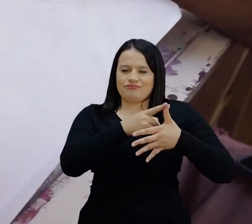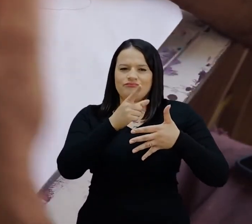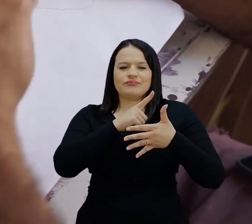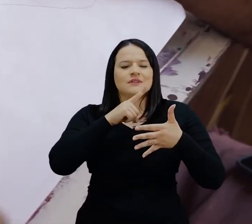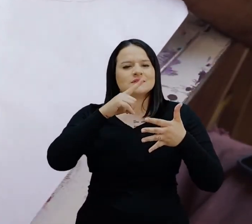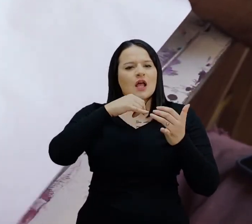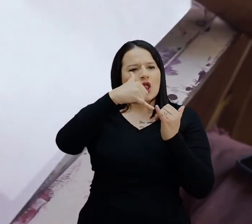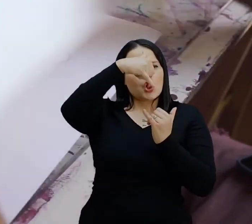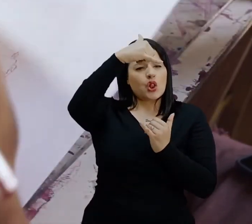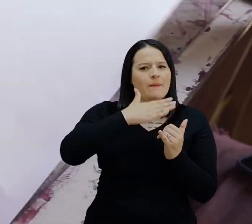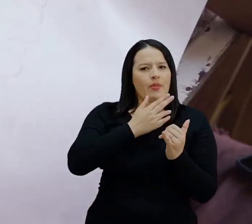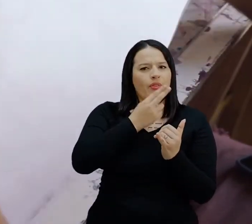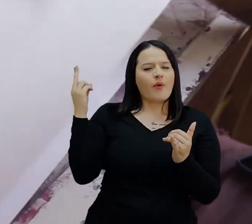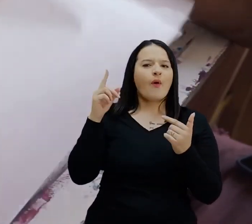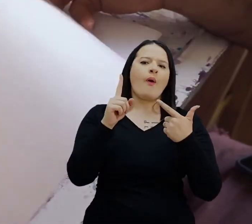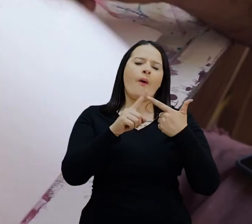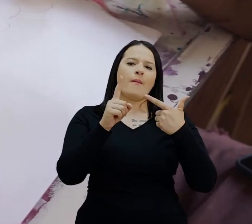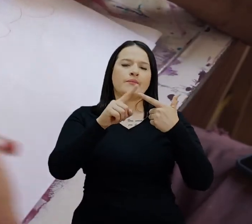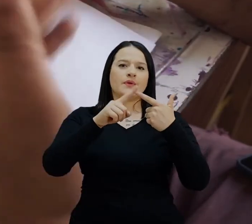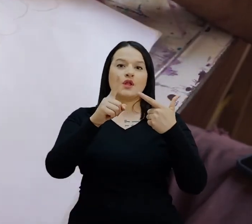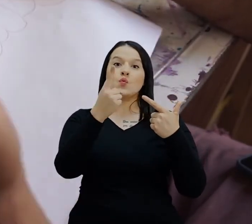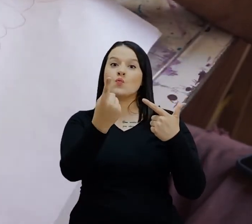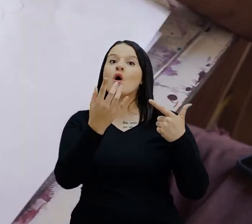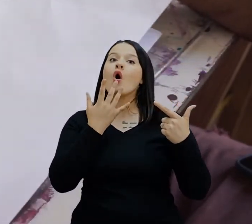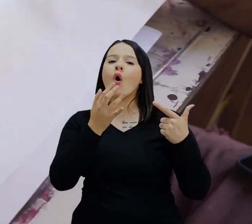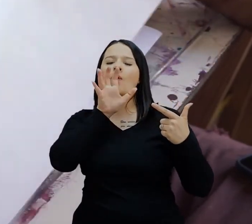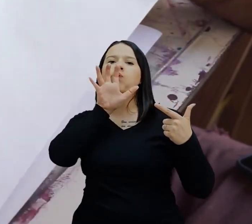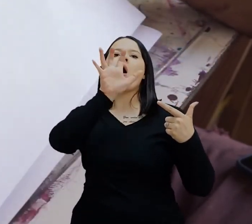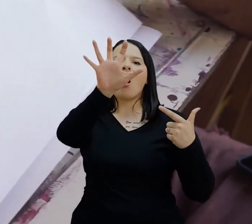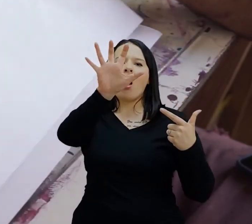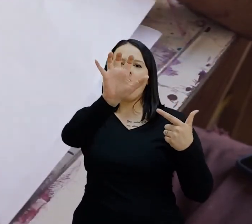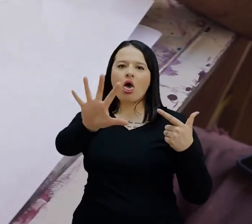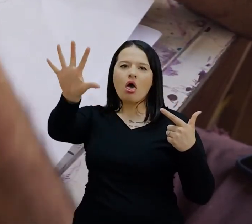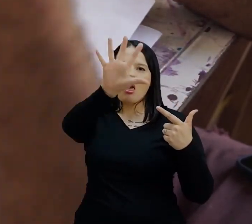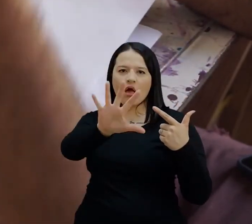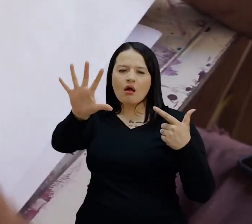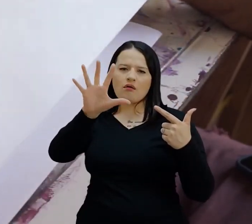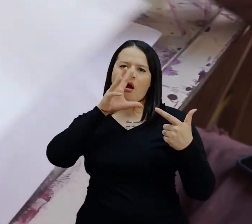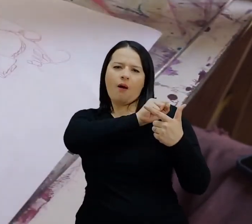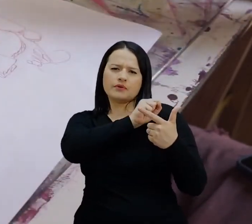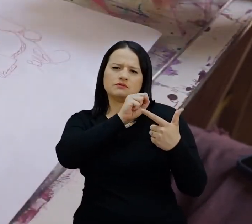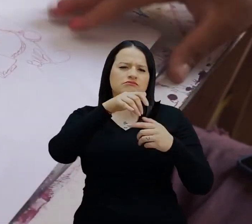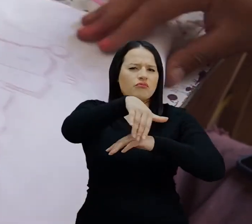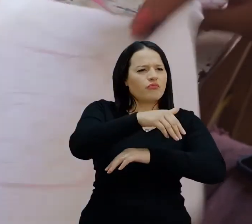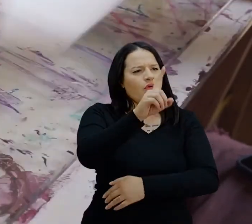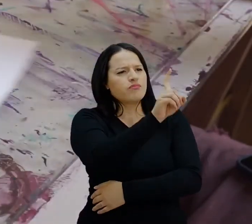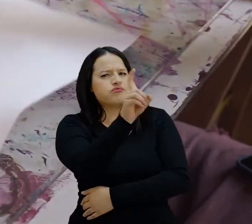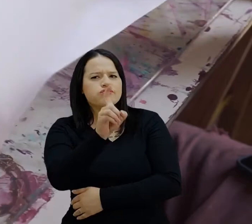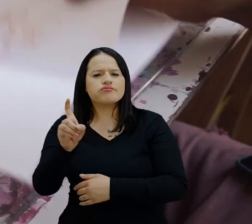mais estilizada, normalmente codinome. Aí o Troap, que é feito com uma cor, e aí também de forma rápida, na